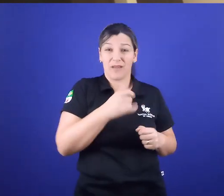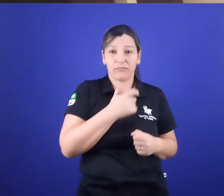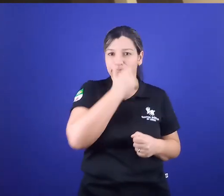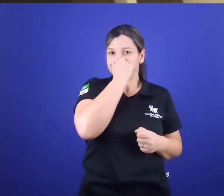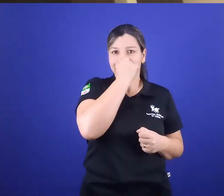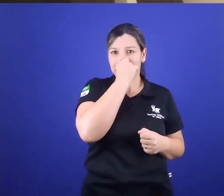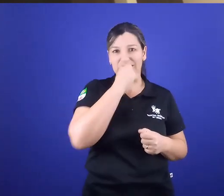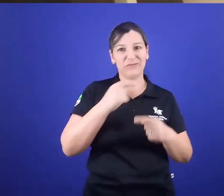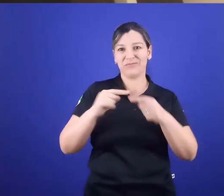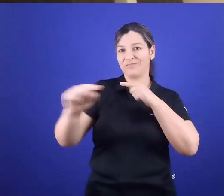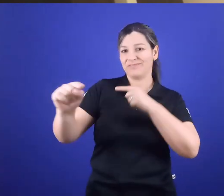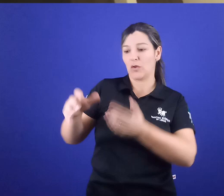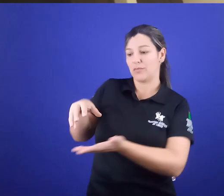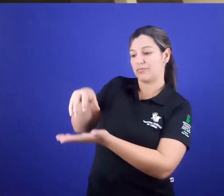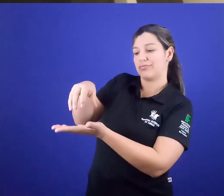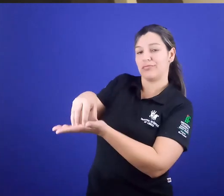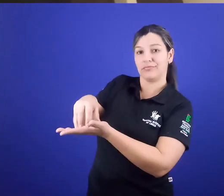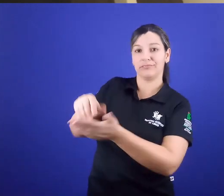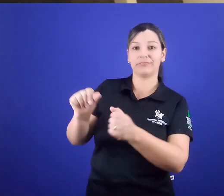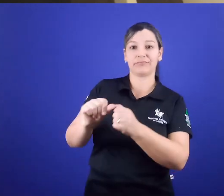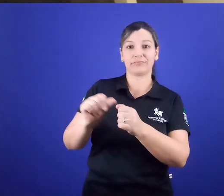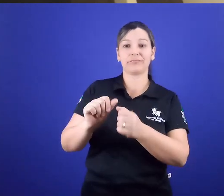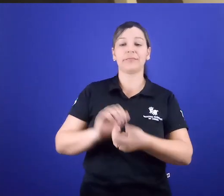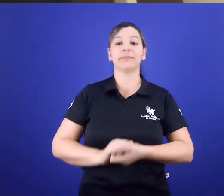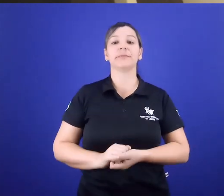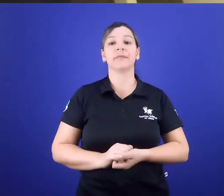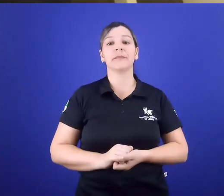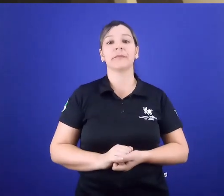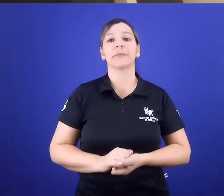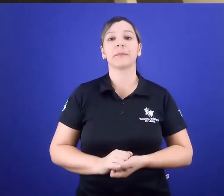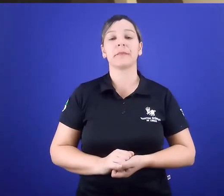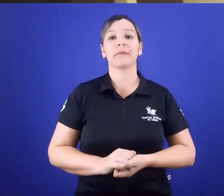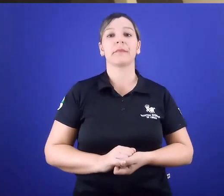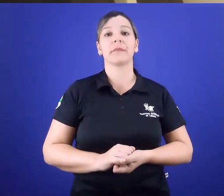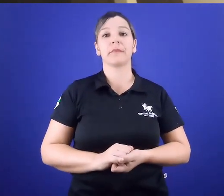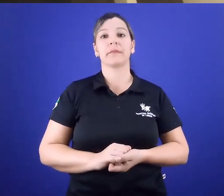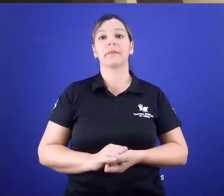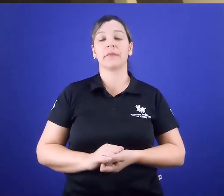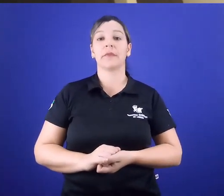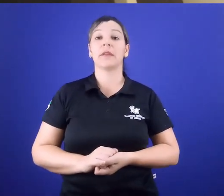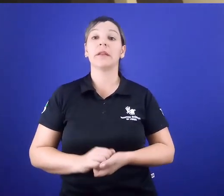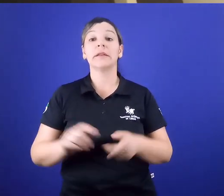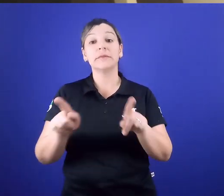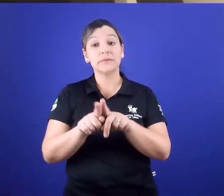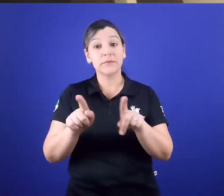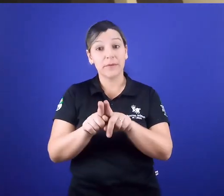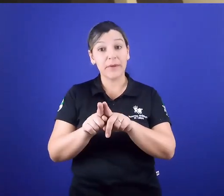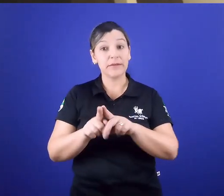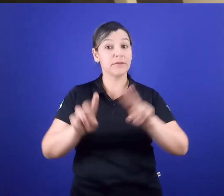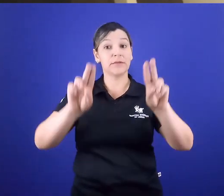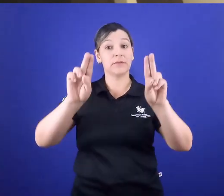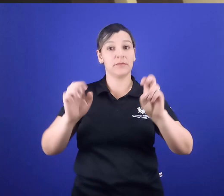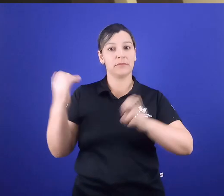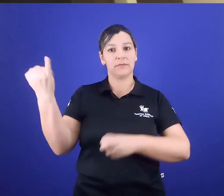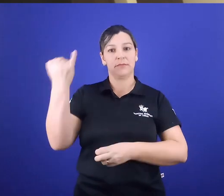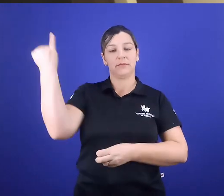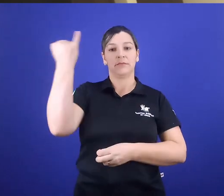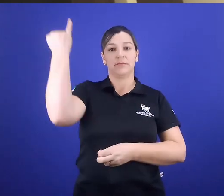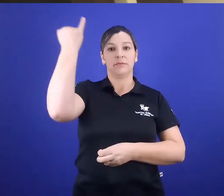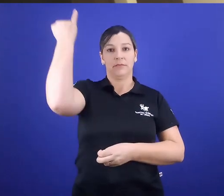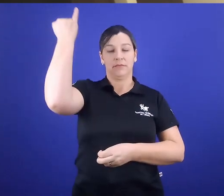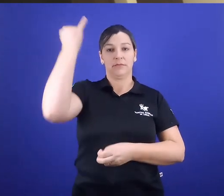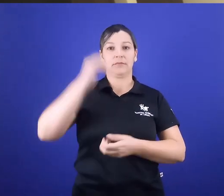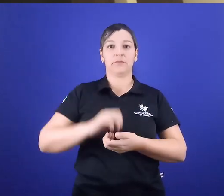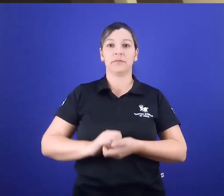cardápio. E, obviamente, e não menos importante, talvez o mais importante de